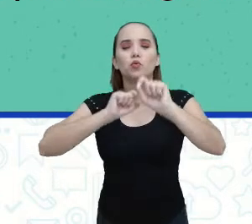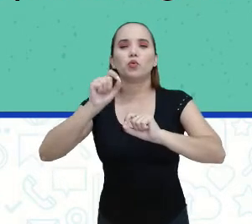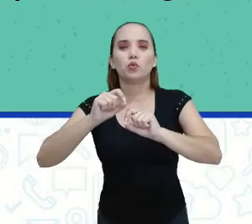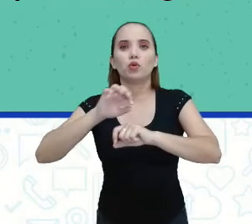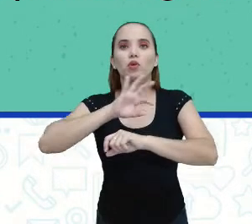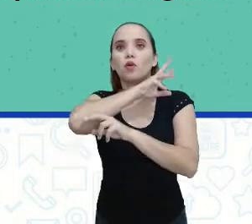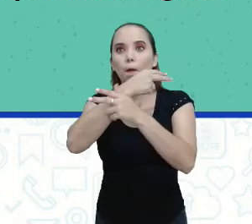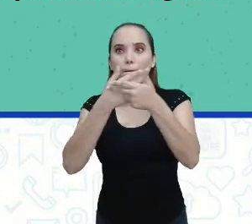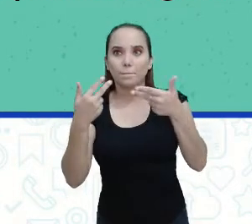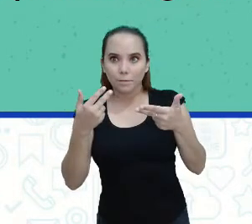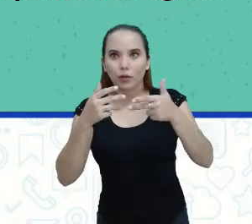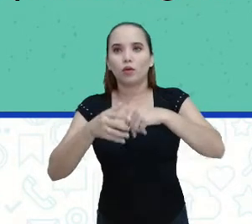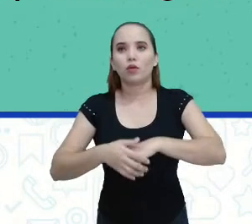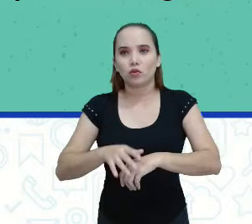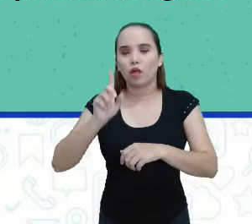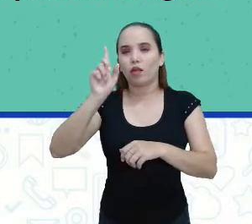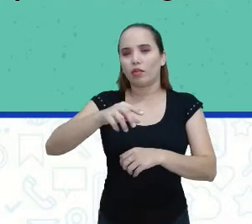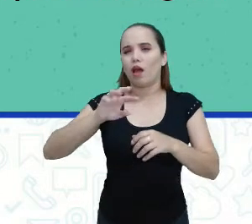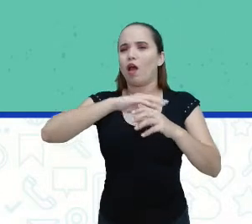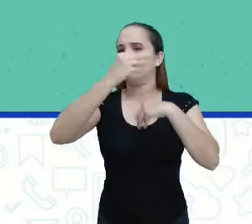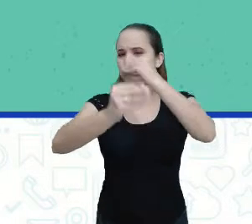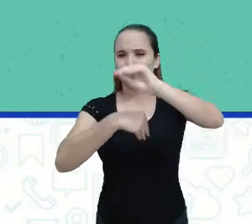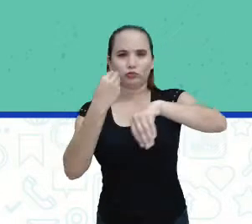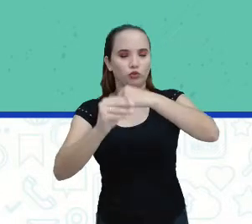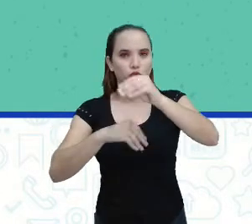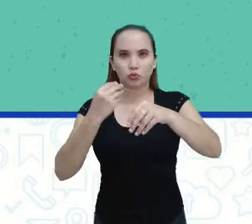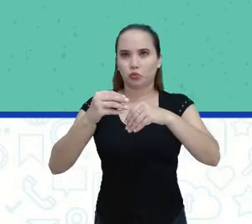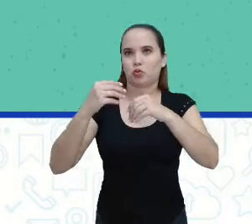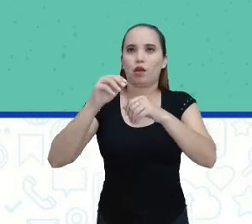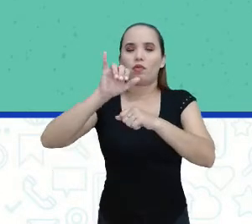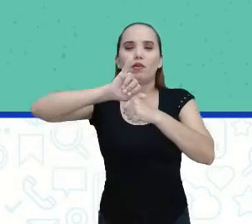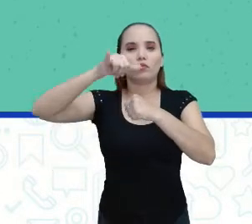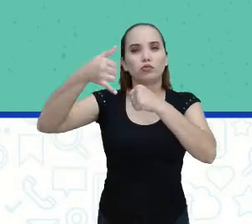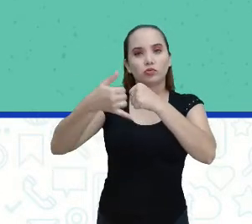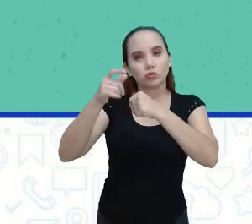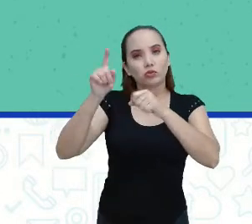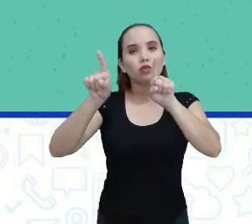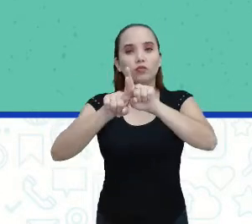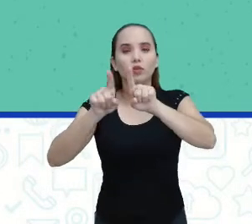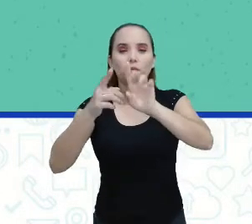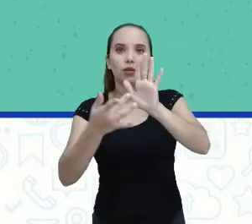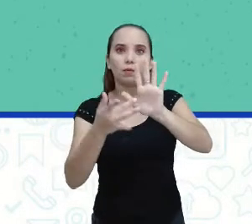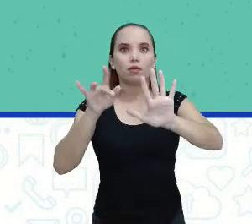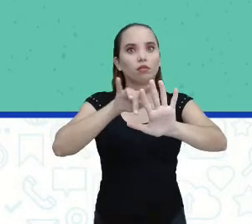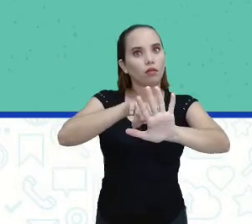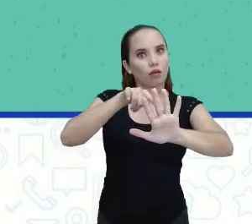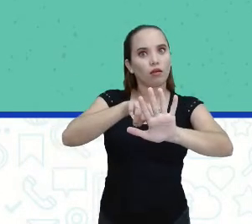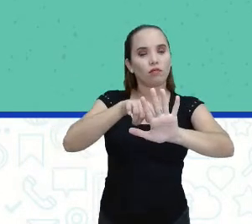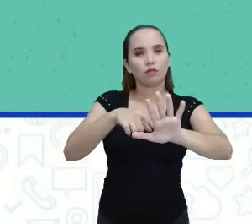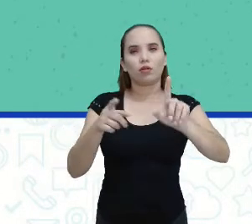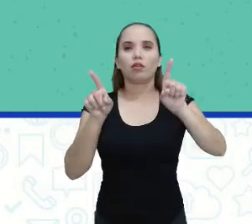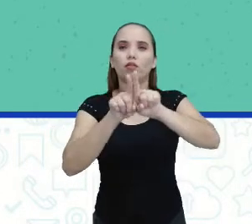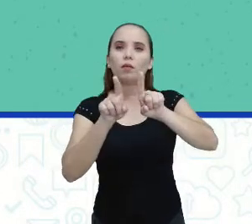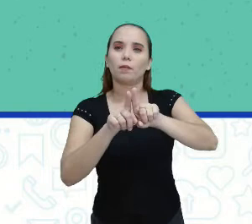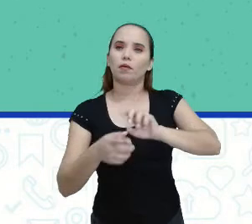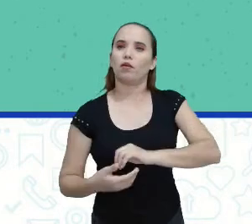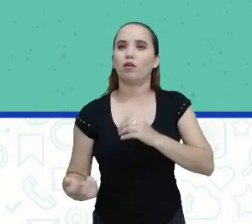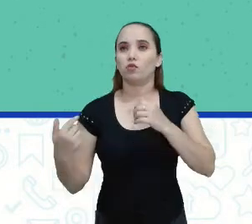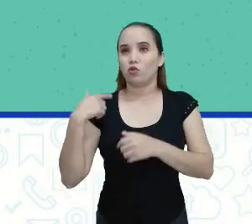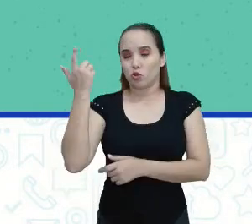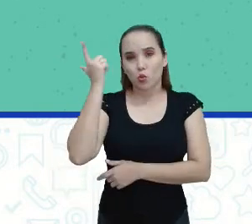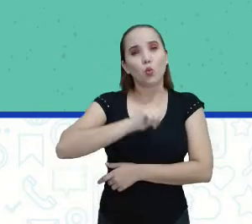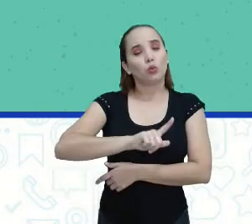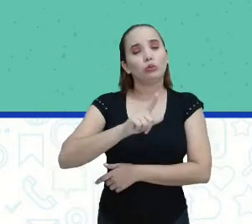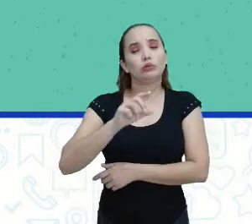adjetiva. Então, aqui a gente tem adjetivos e metáforas e comparações. Em contraponto, quando a gente faz uma descrição